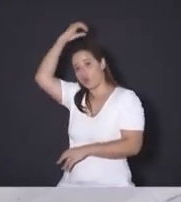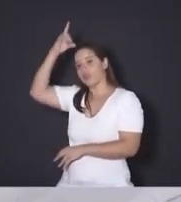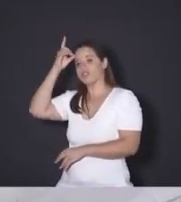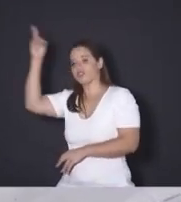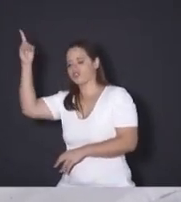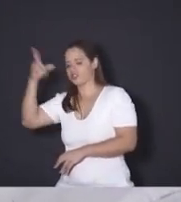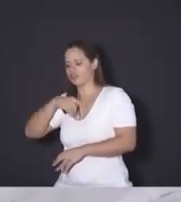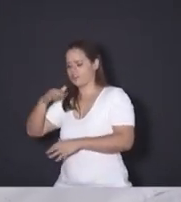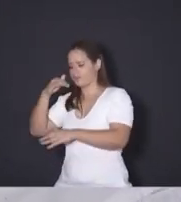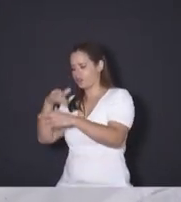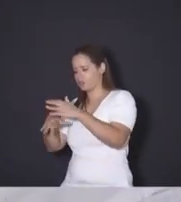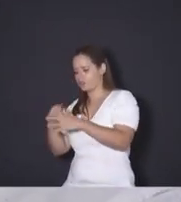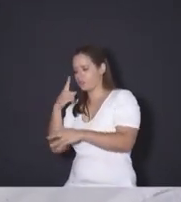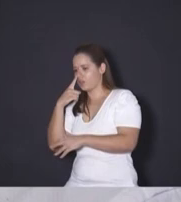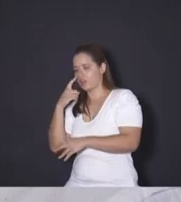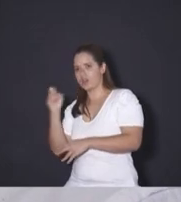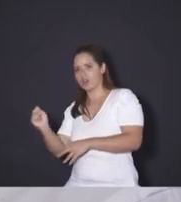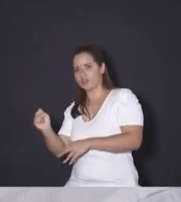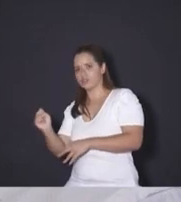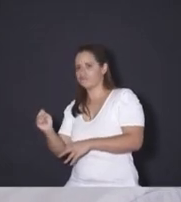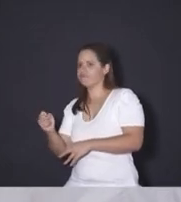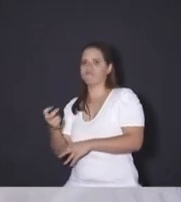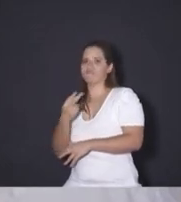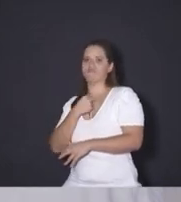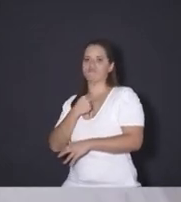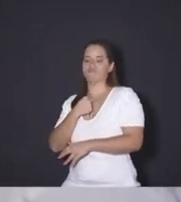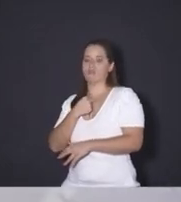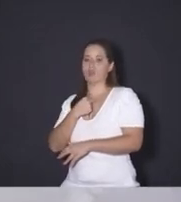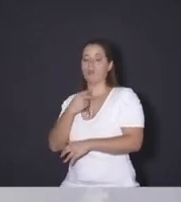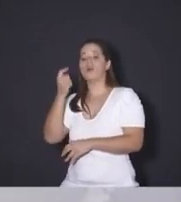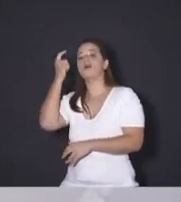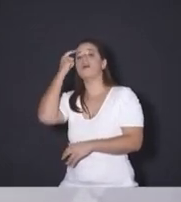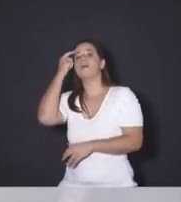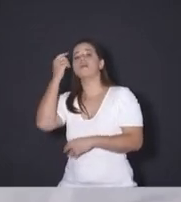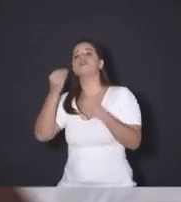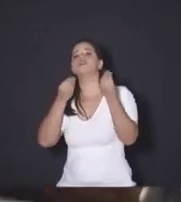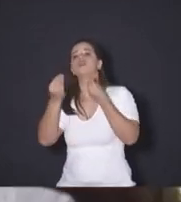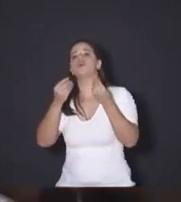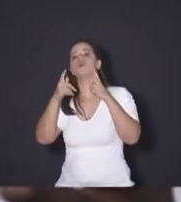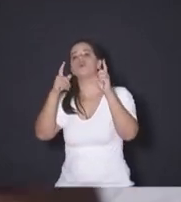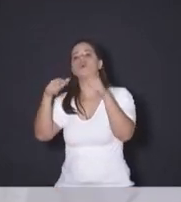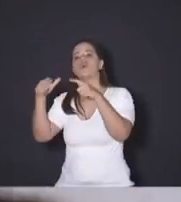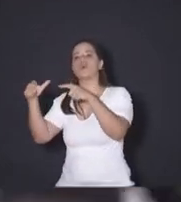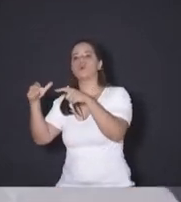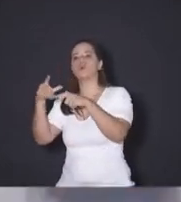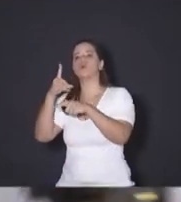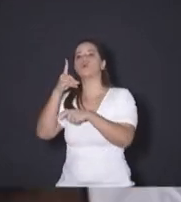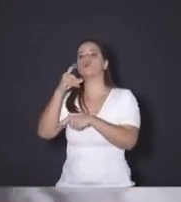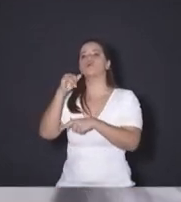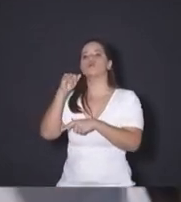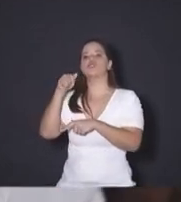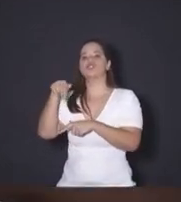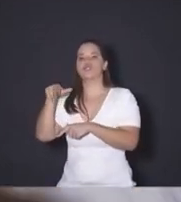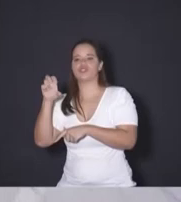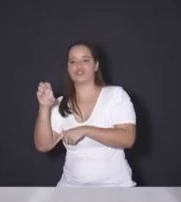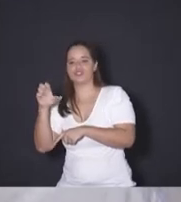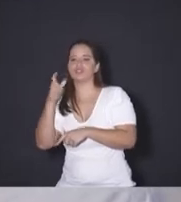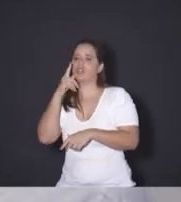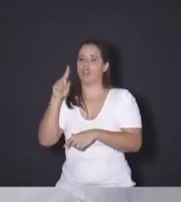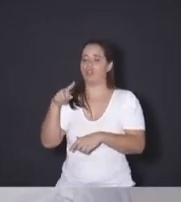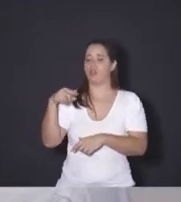lixão não vai dar certo então vamos pensar espaços o dia que do total é um espaço importante